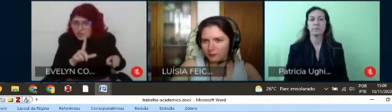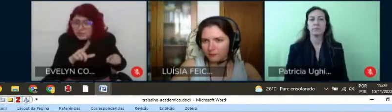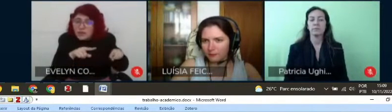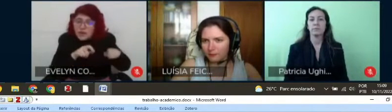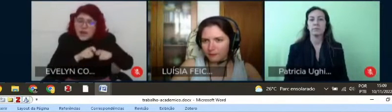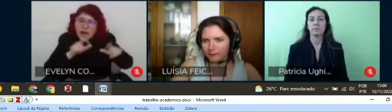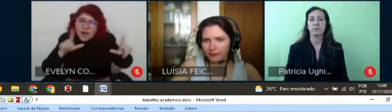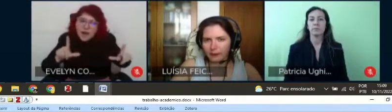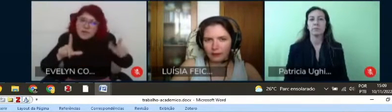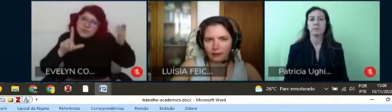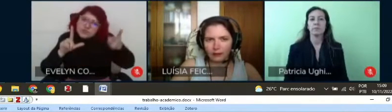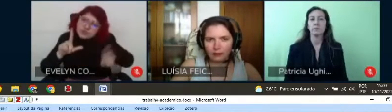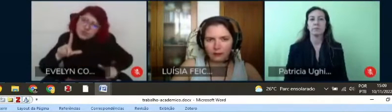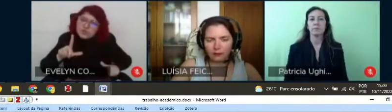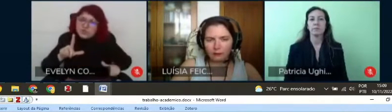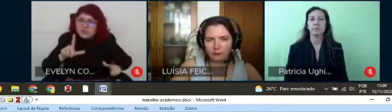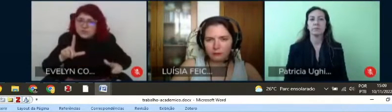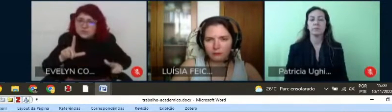Referências.